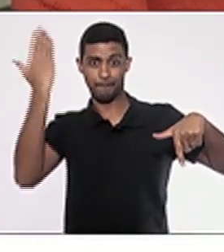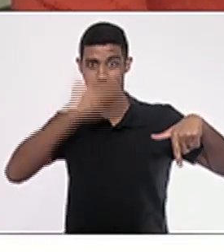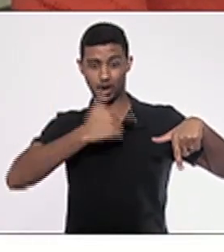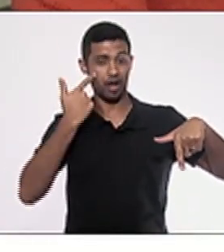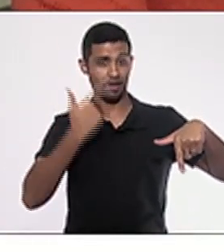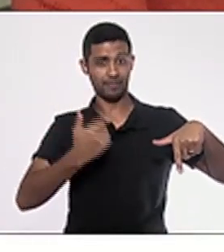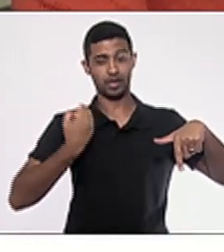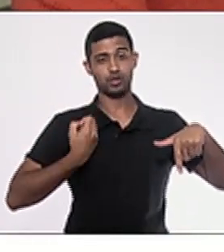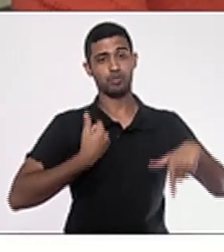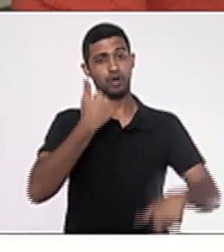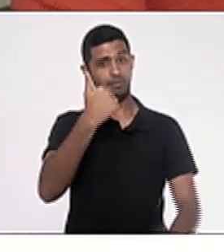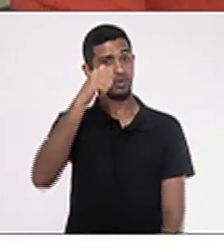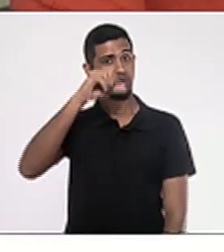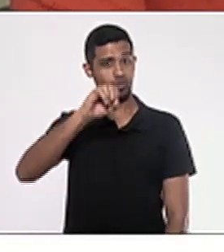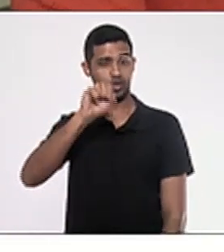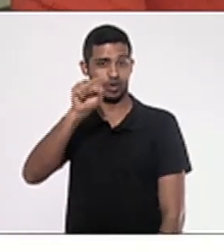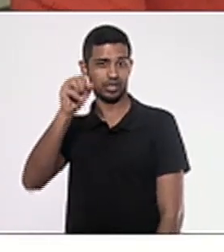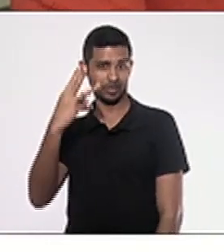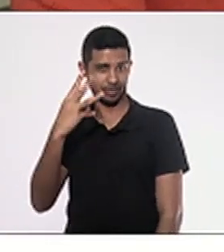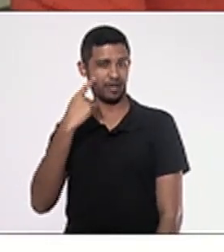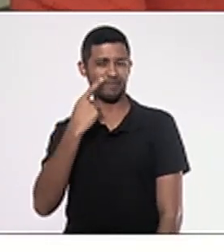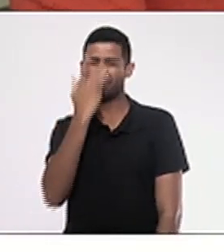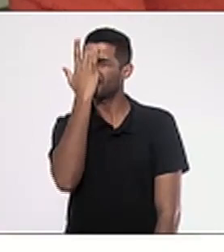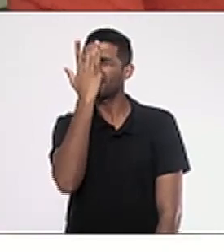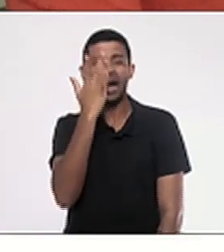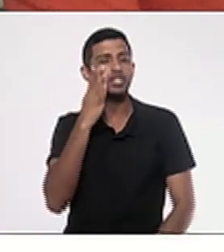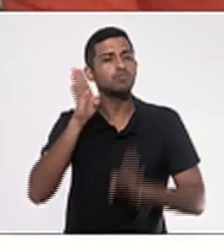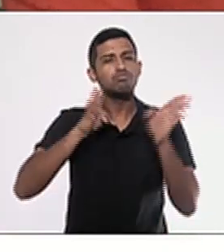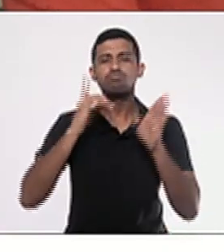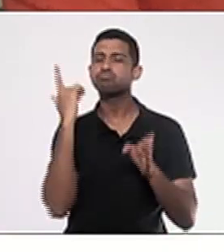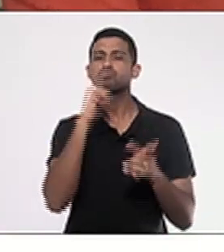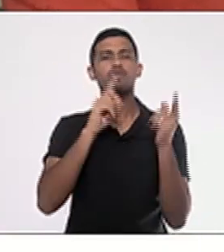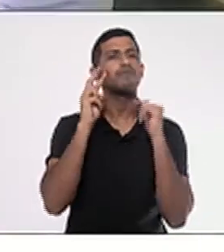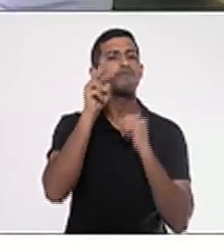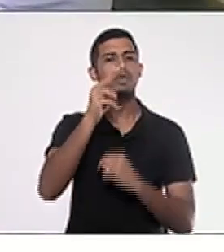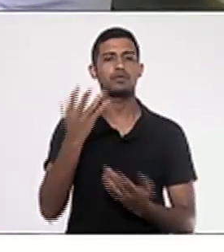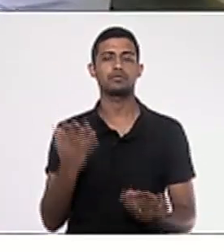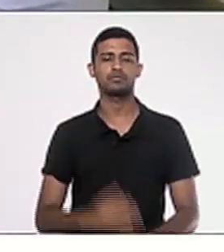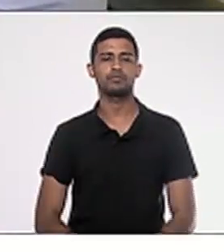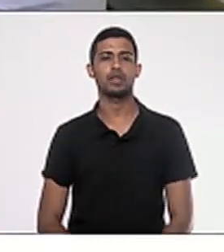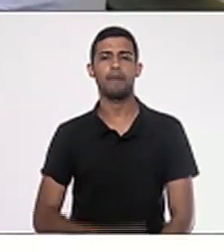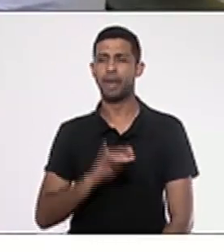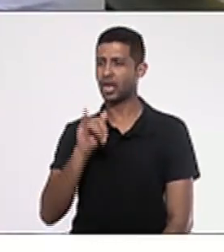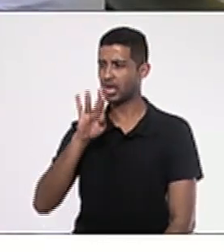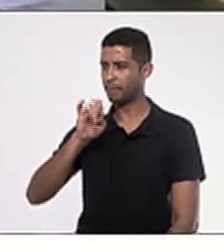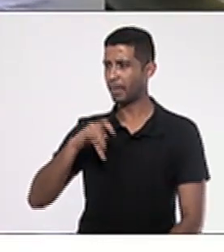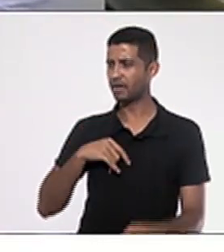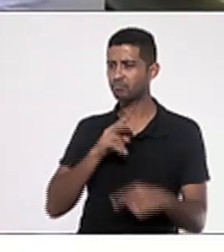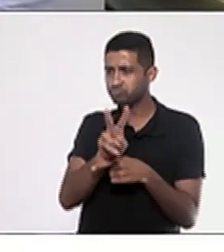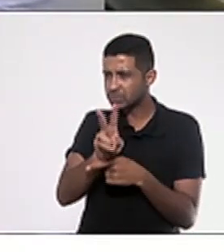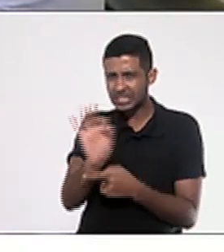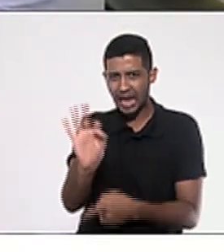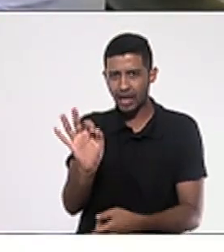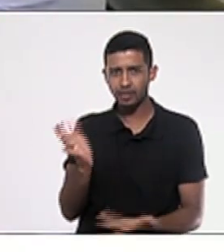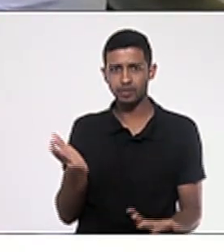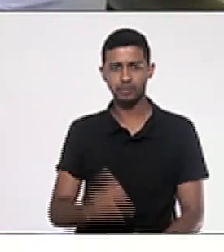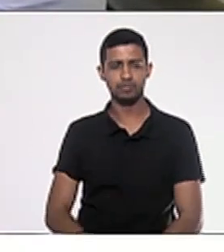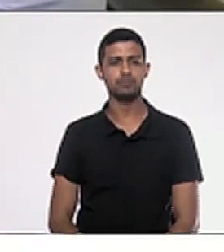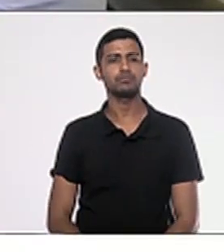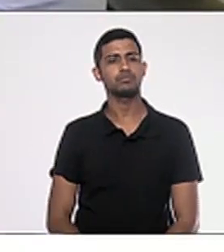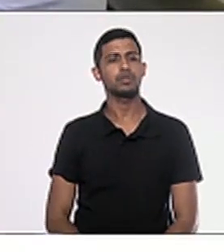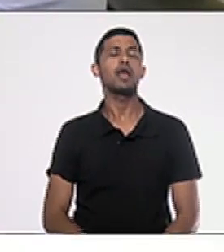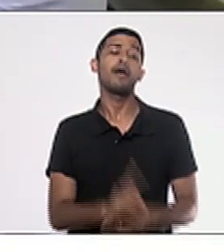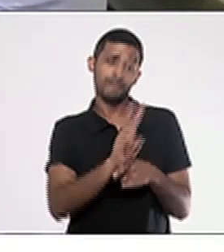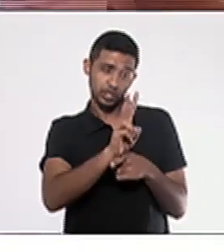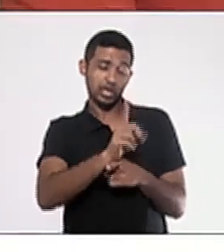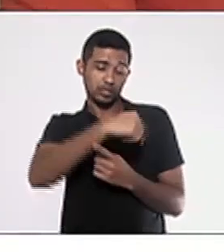é o 1083. É fácil de acesso. Mas, no caso aí, o IPEM não fiscaliza.